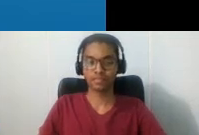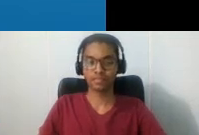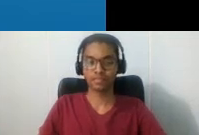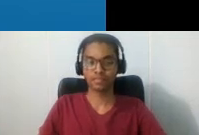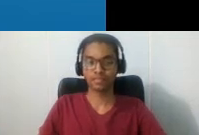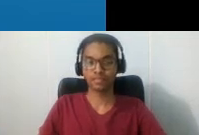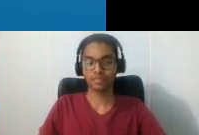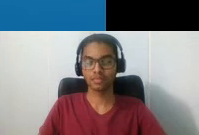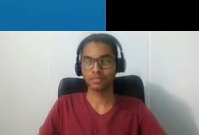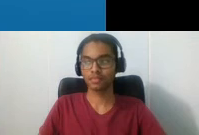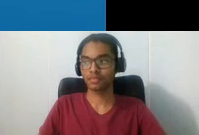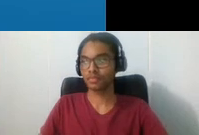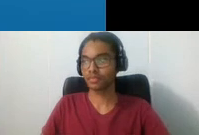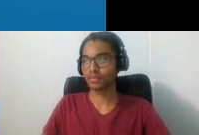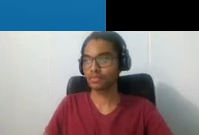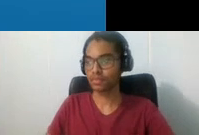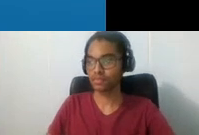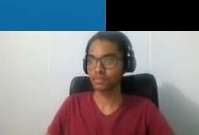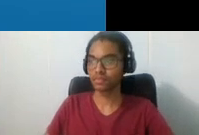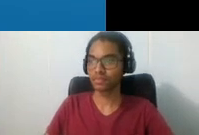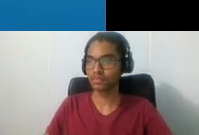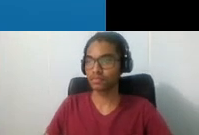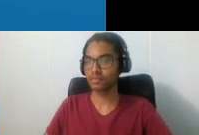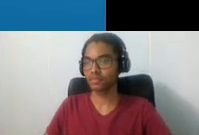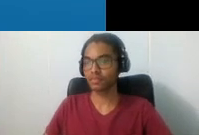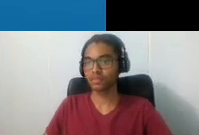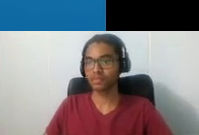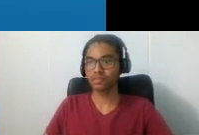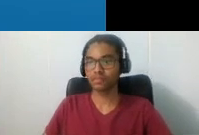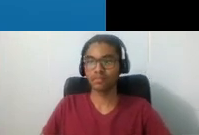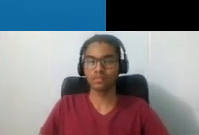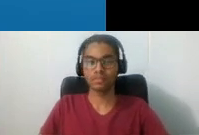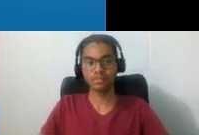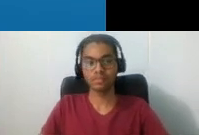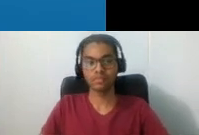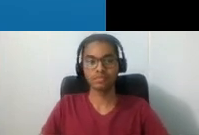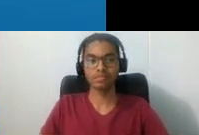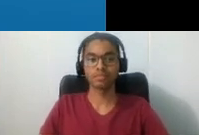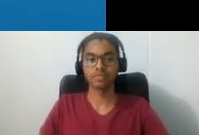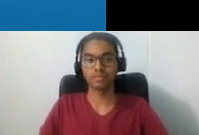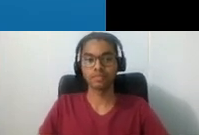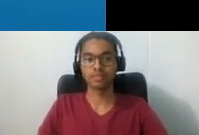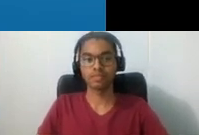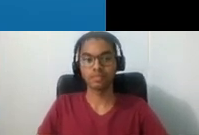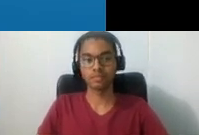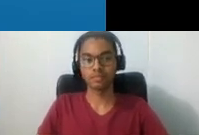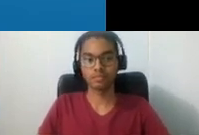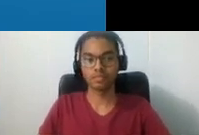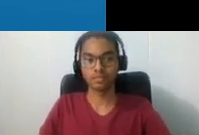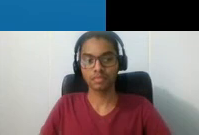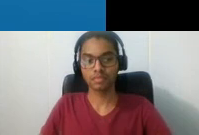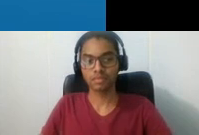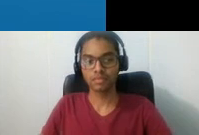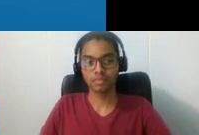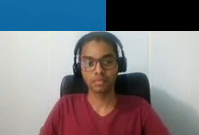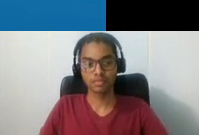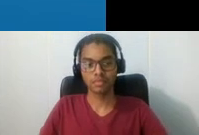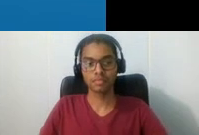interligados. Tem uma certa semelhança entre alguns deles. O primeiro, o que é a tenacidade?